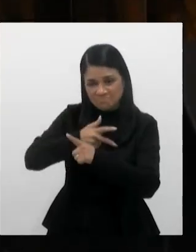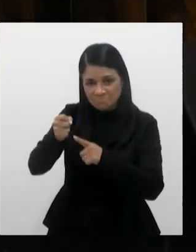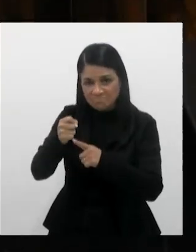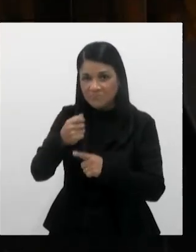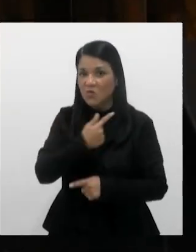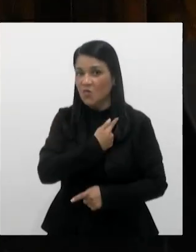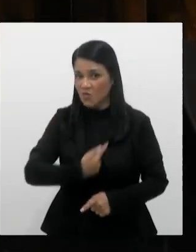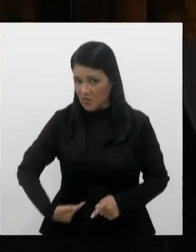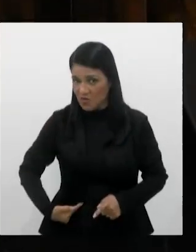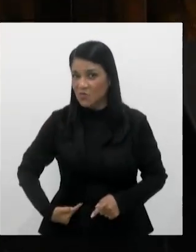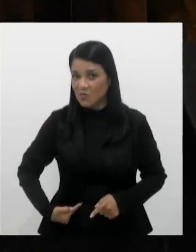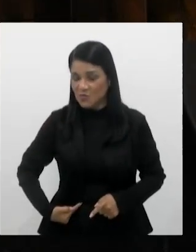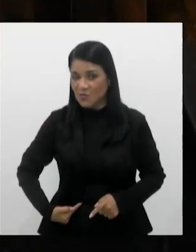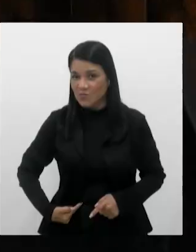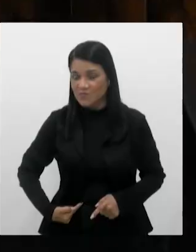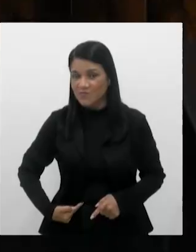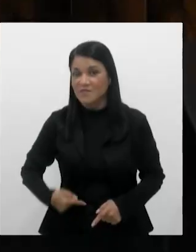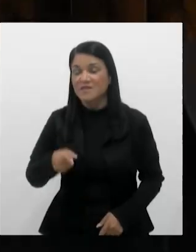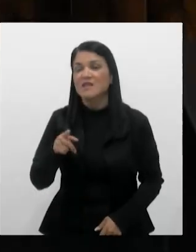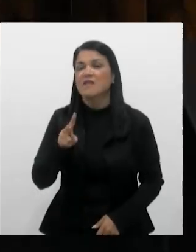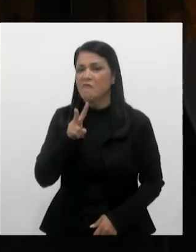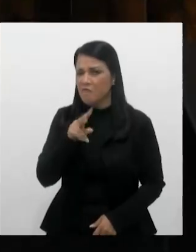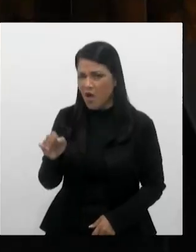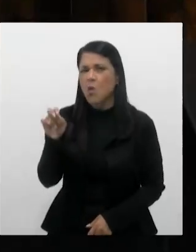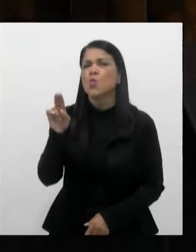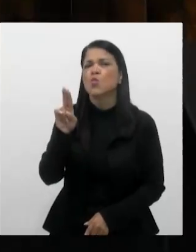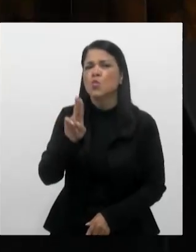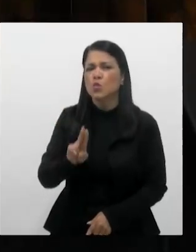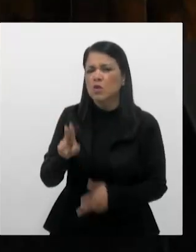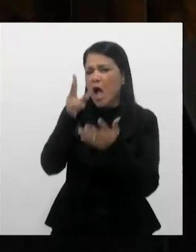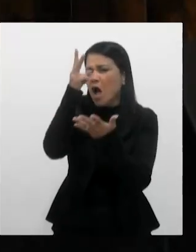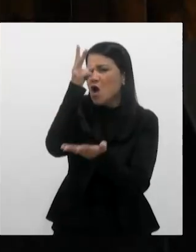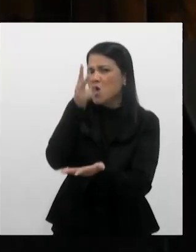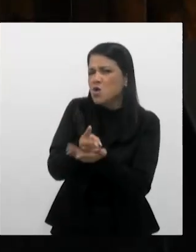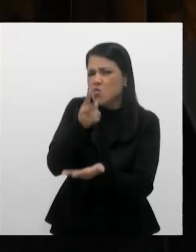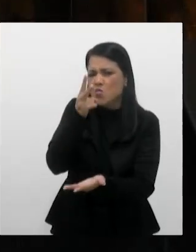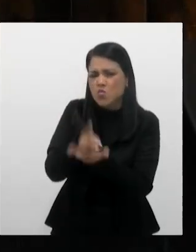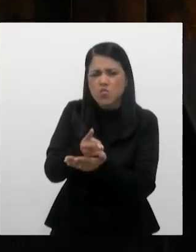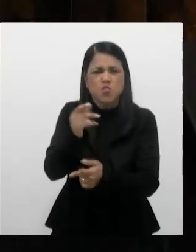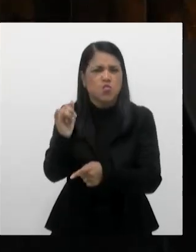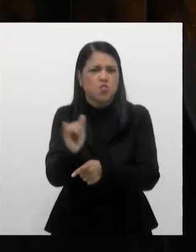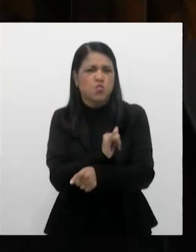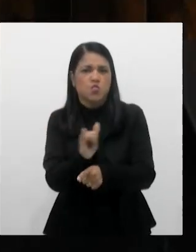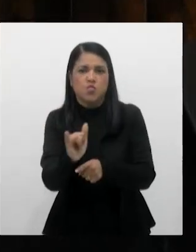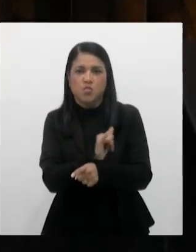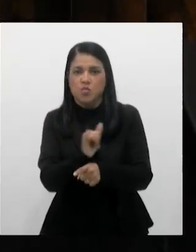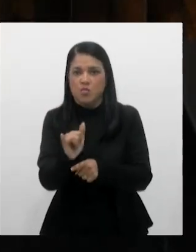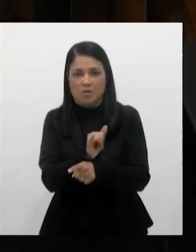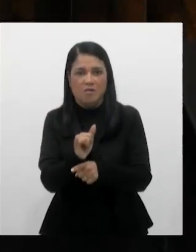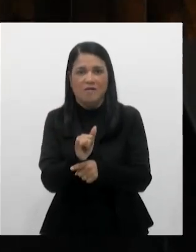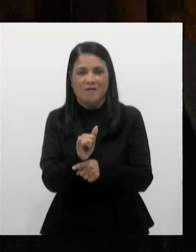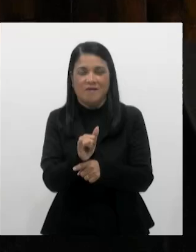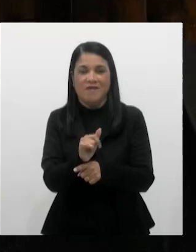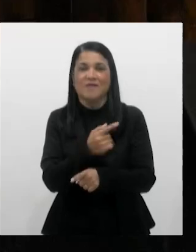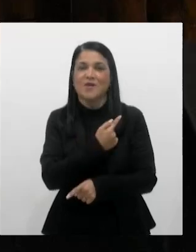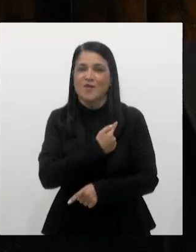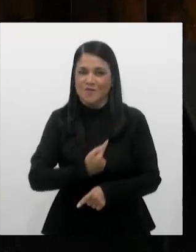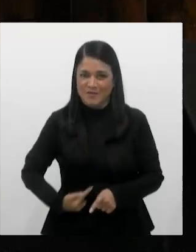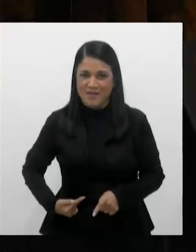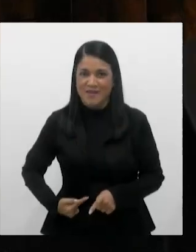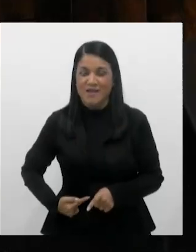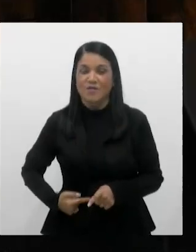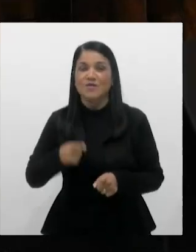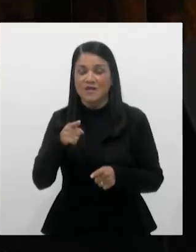estado, ele vai usar da mesma artimanha para governar,